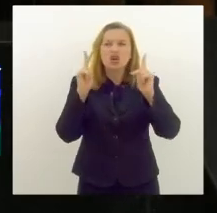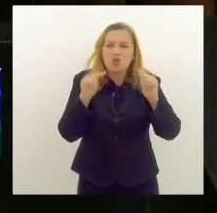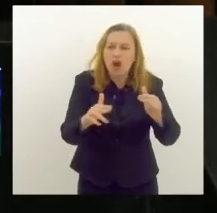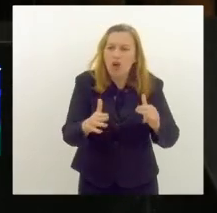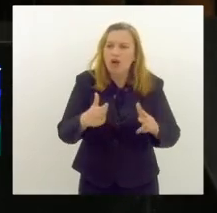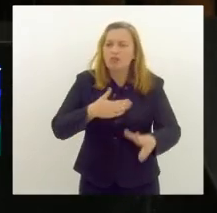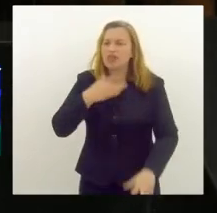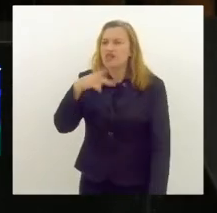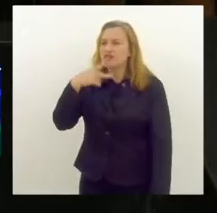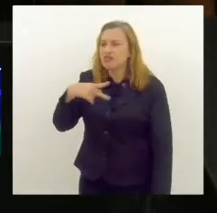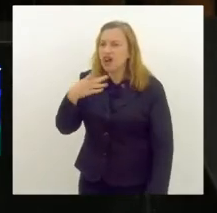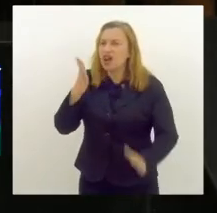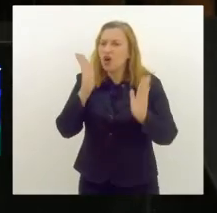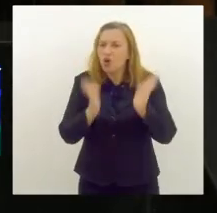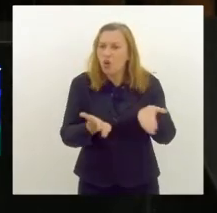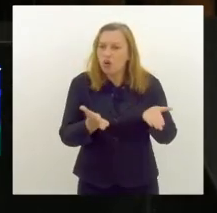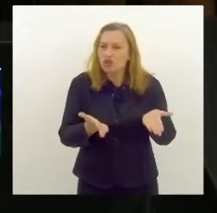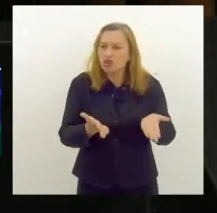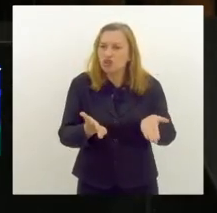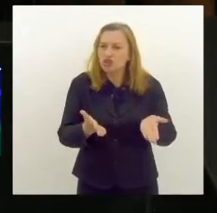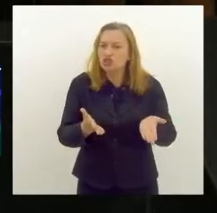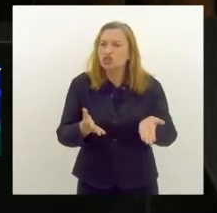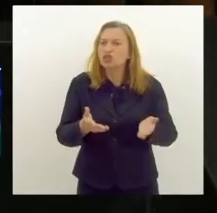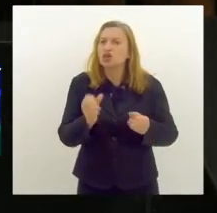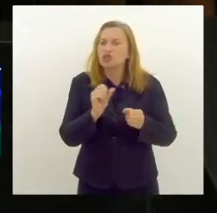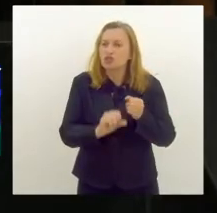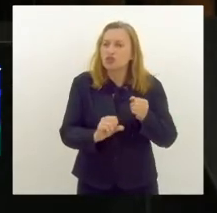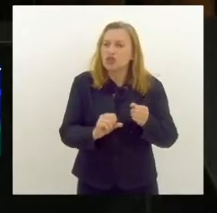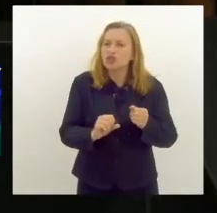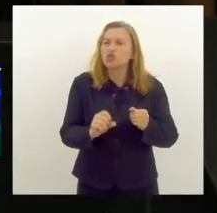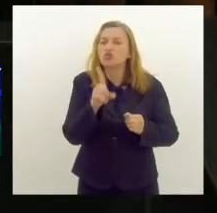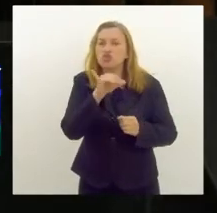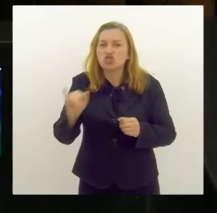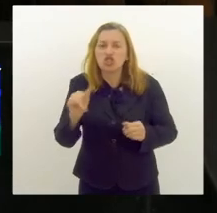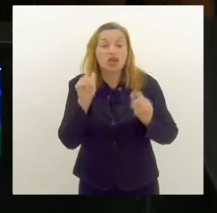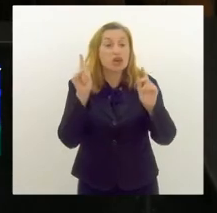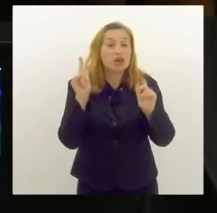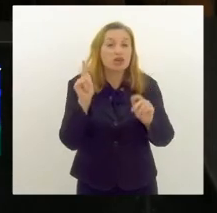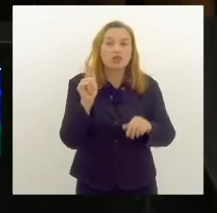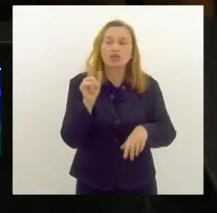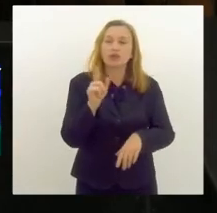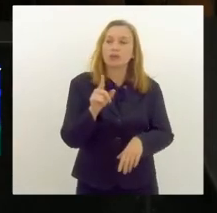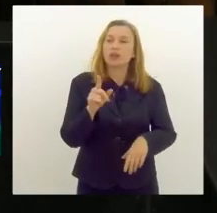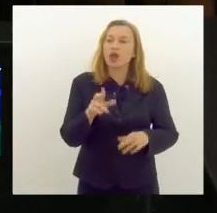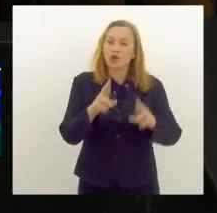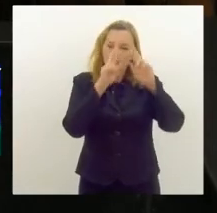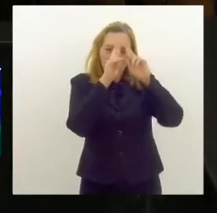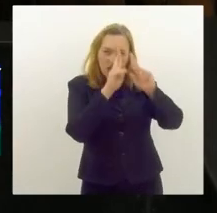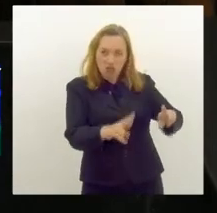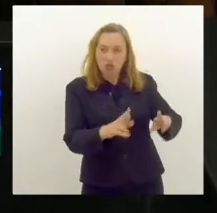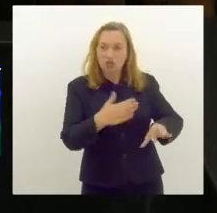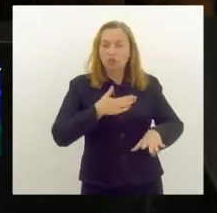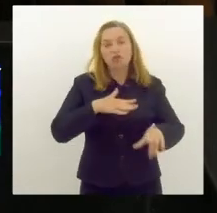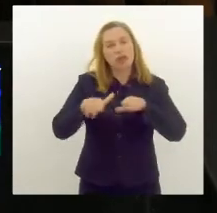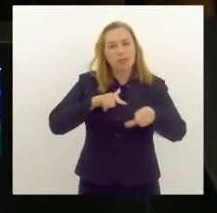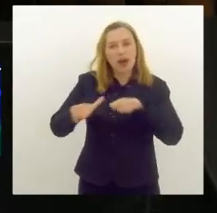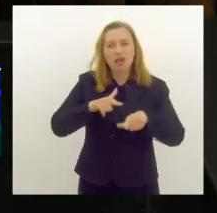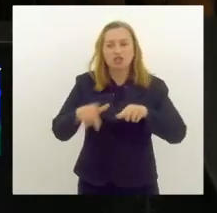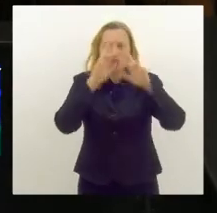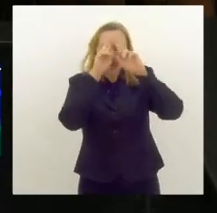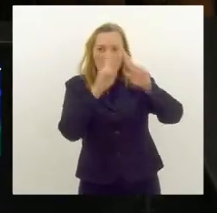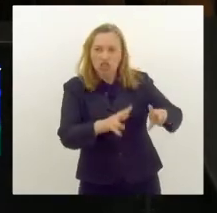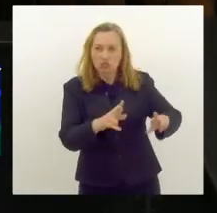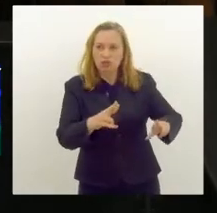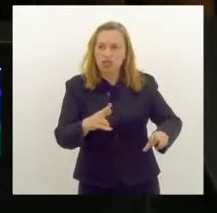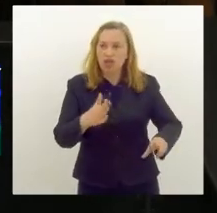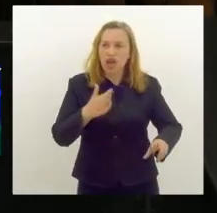minha, hoje, com indignação, eu fiz no mesmo dia. Por respeito ao meu mandato, por respeito